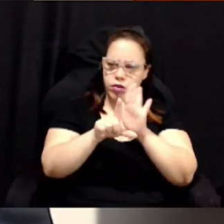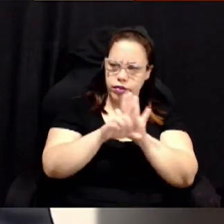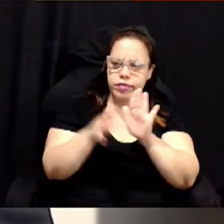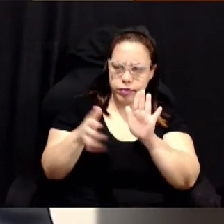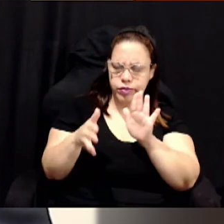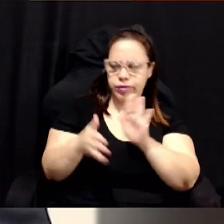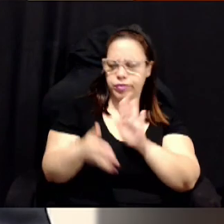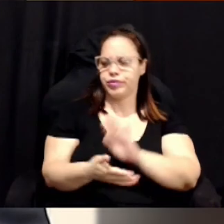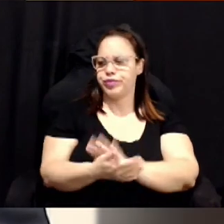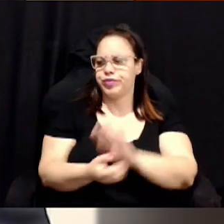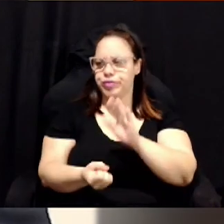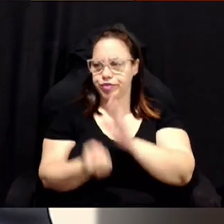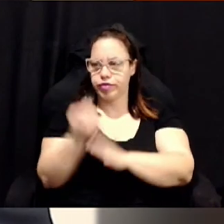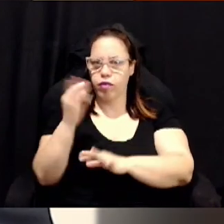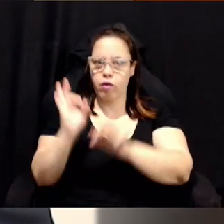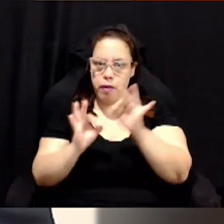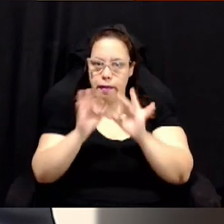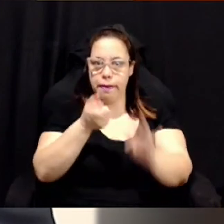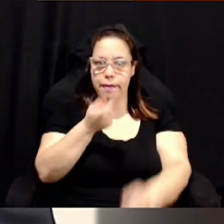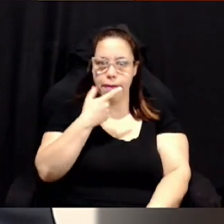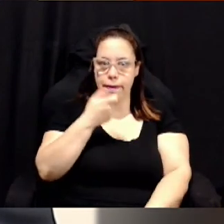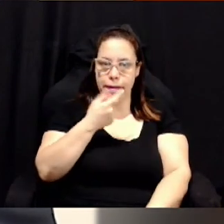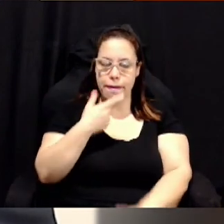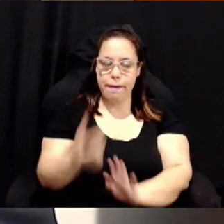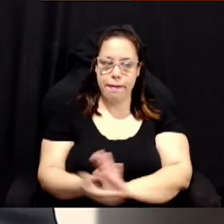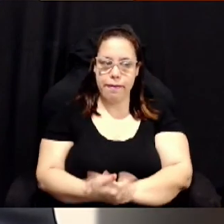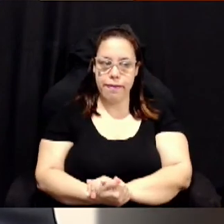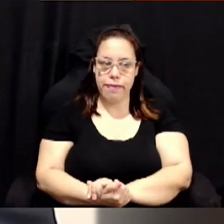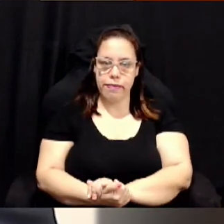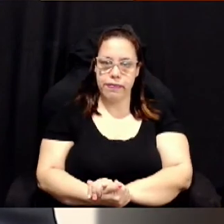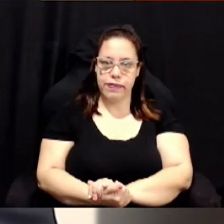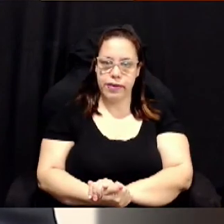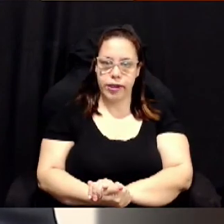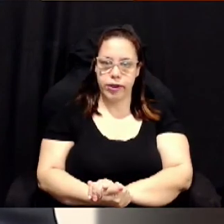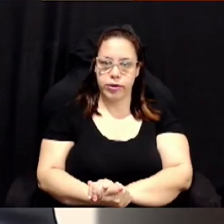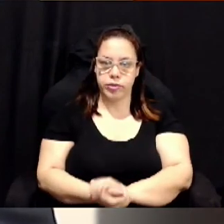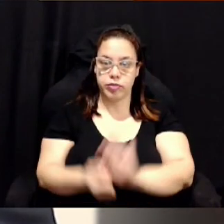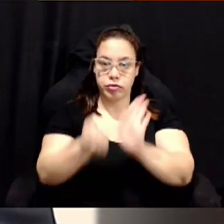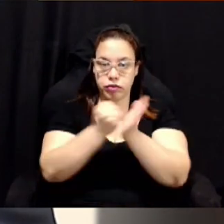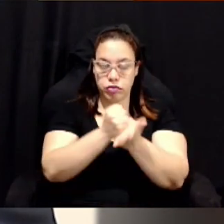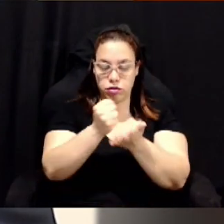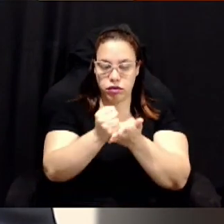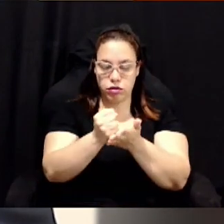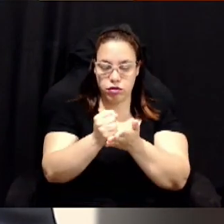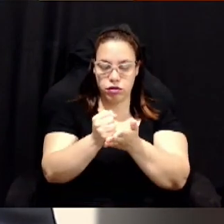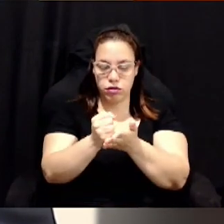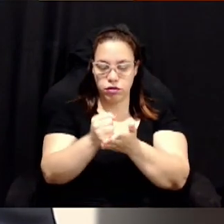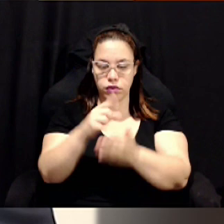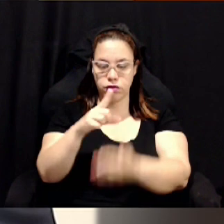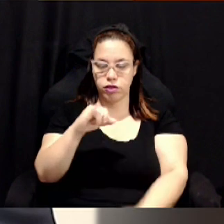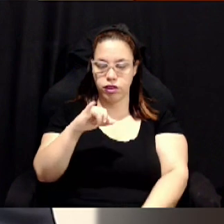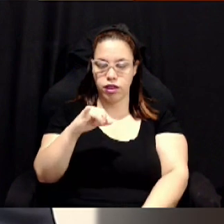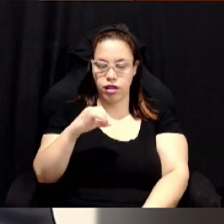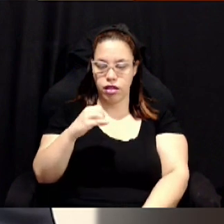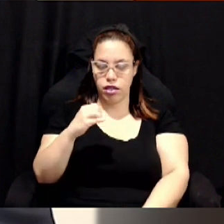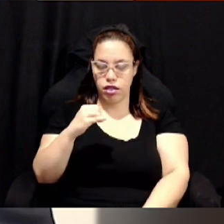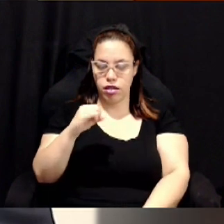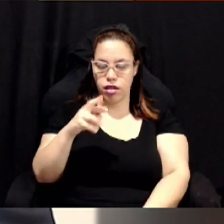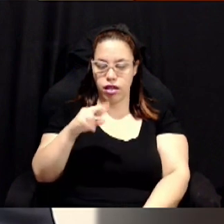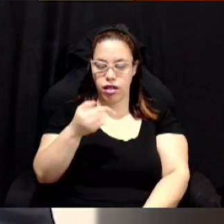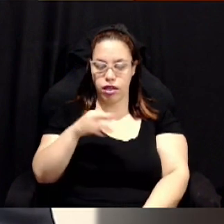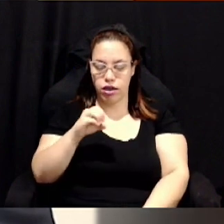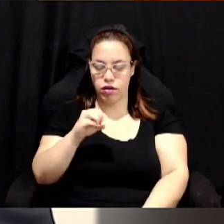criou o plano de medicamentos e permitiu a contratação por meio de licitação. Essa forma